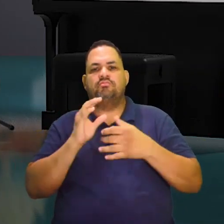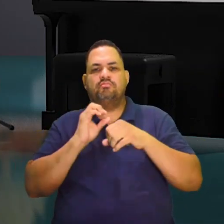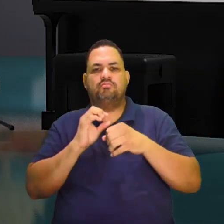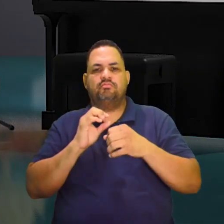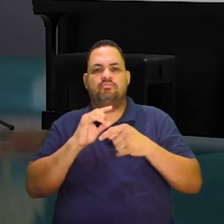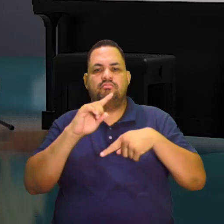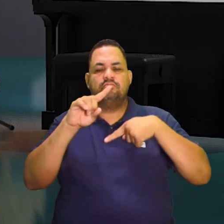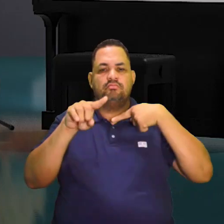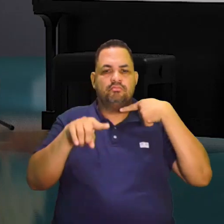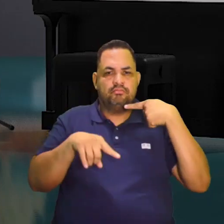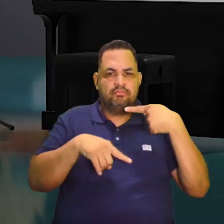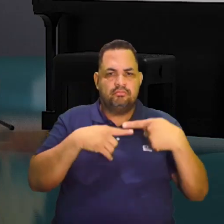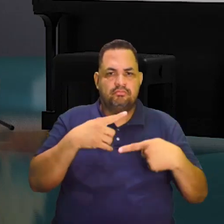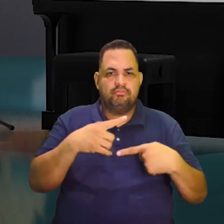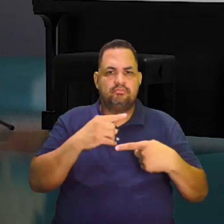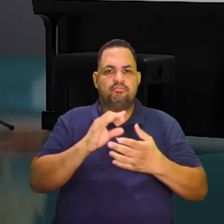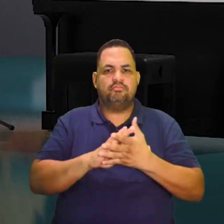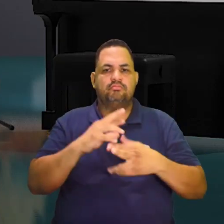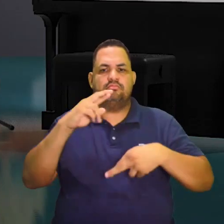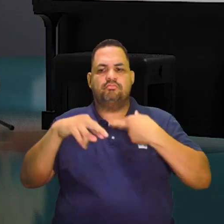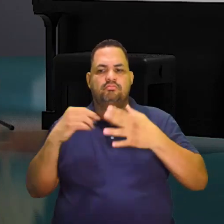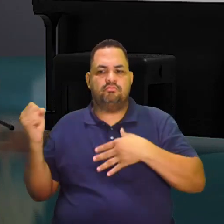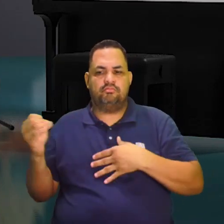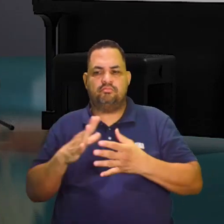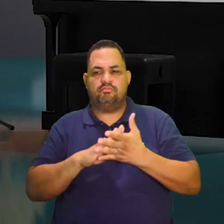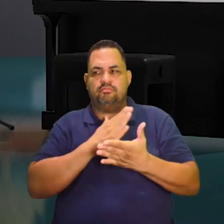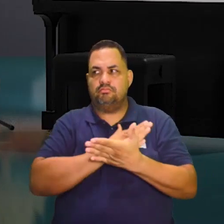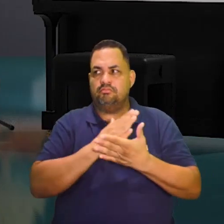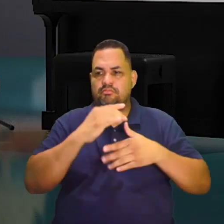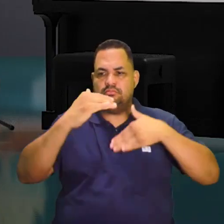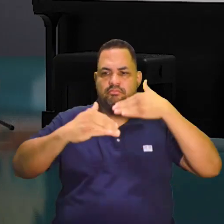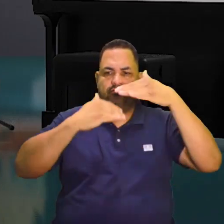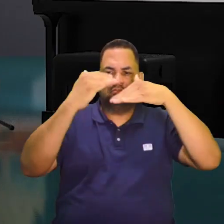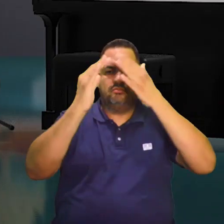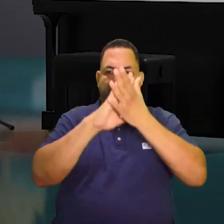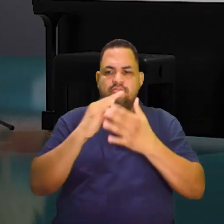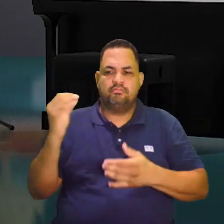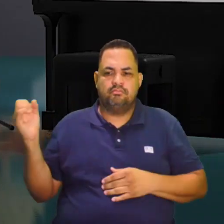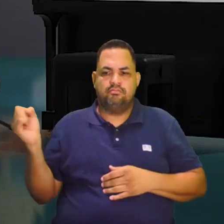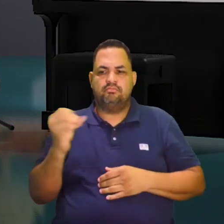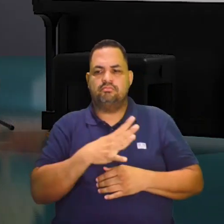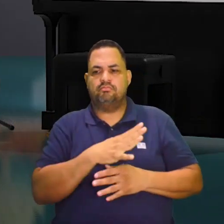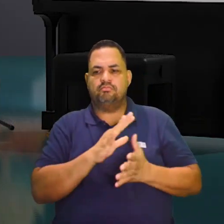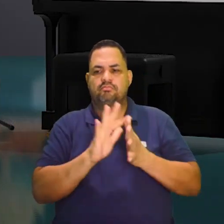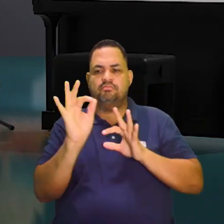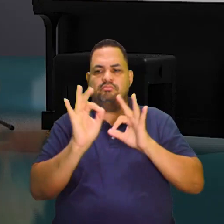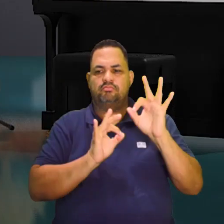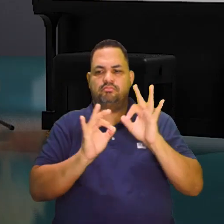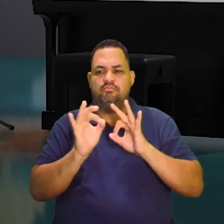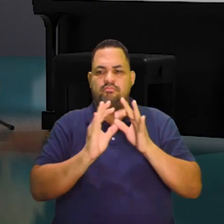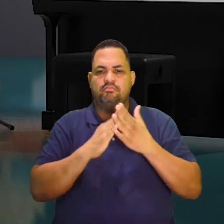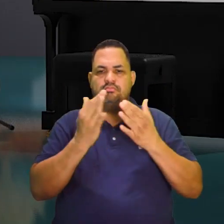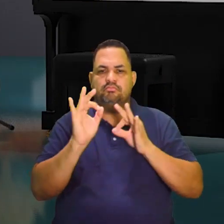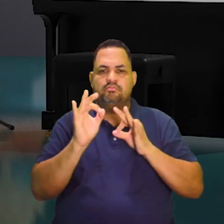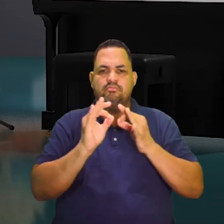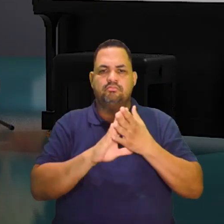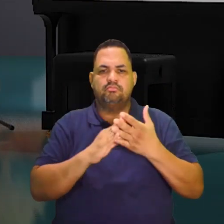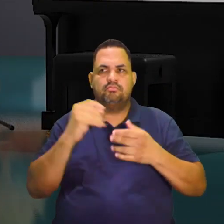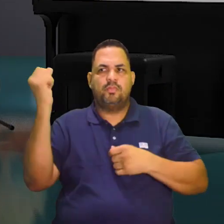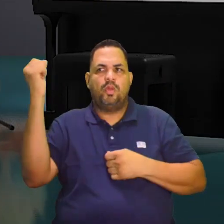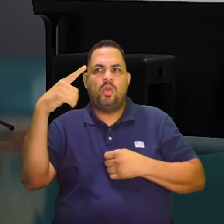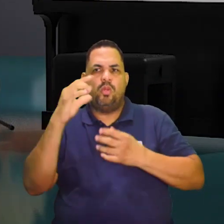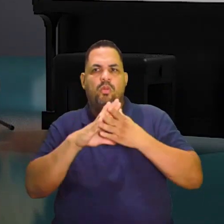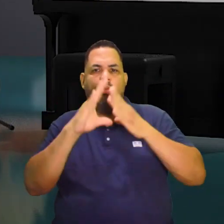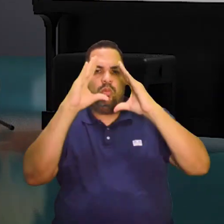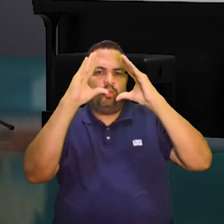acadêmicas, né? Depois, no Renascimento, que começou a desenvolver, a criar novas formas de composição, uso então